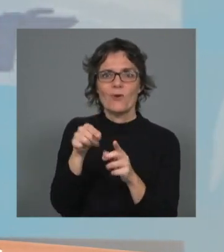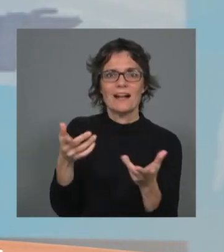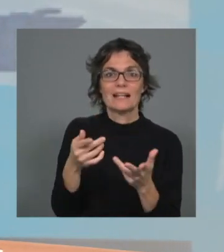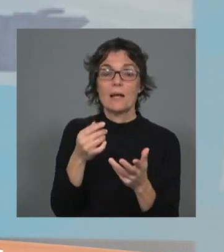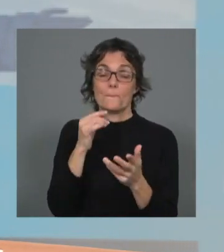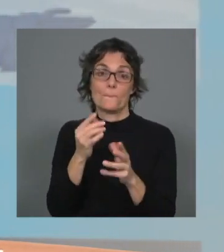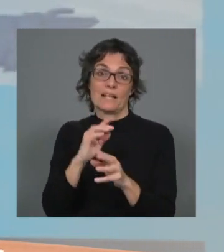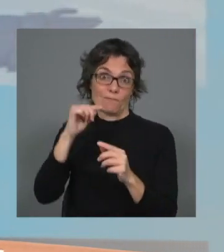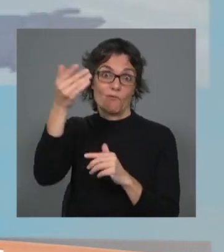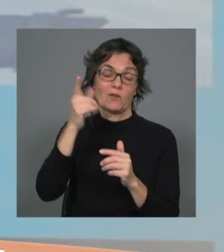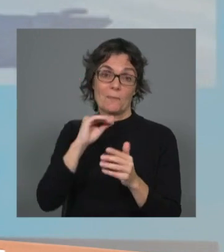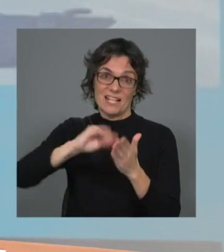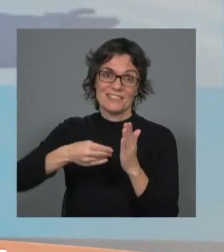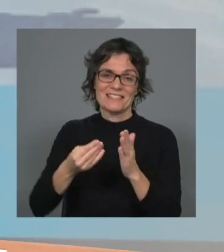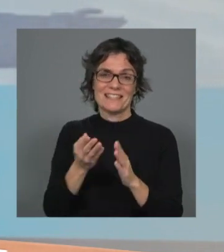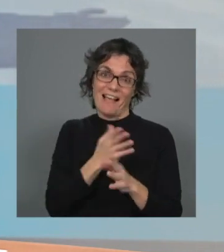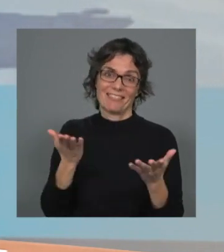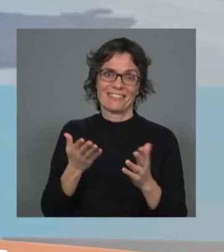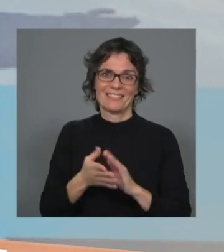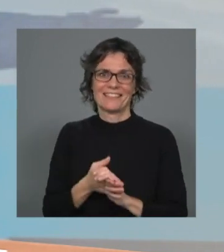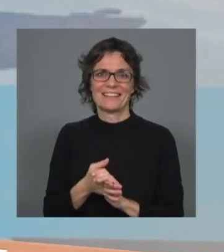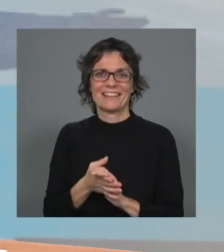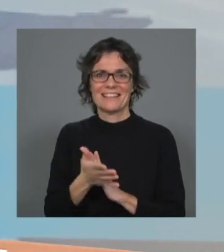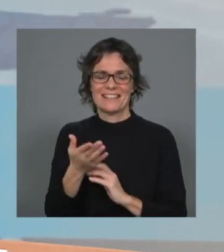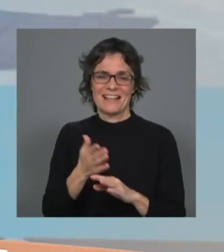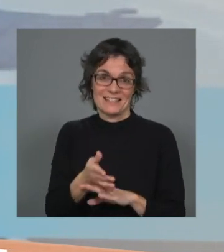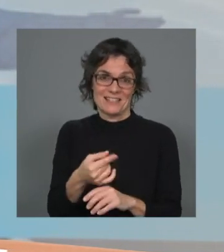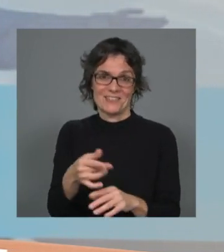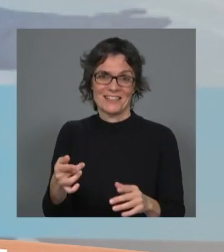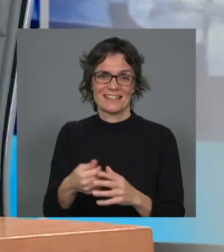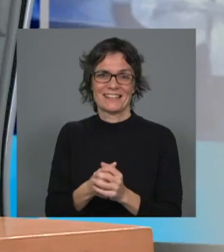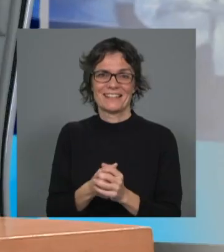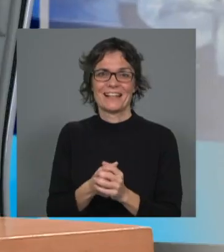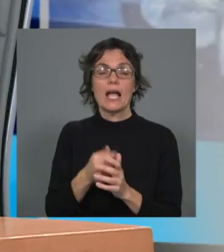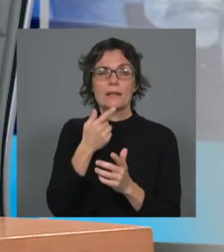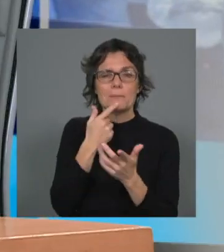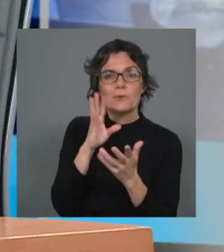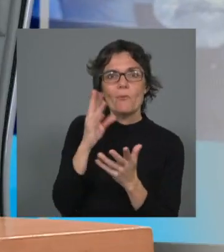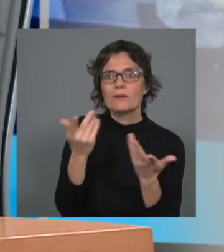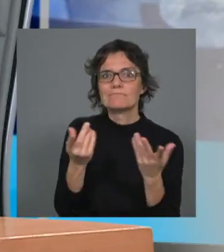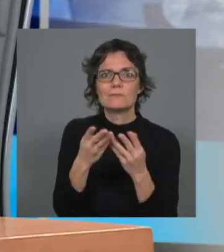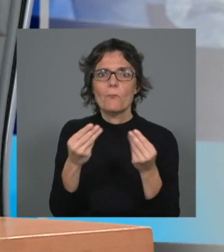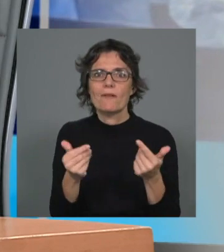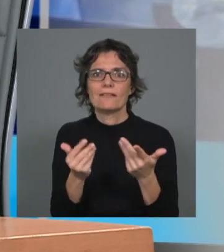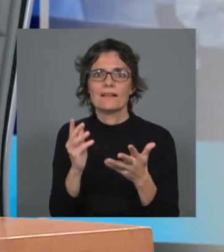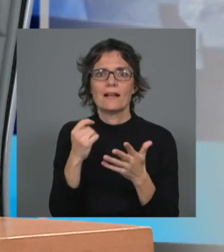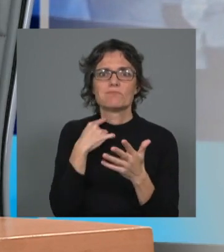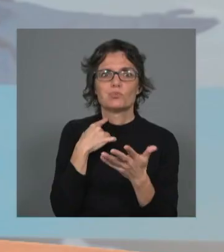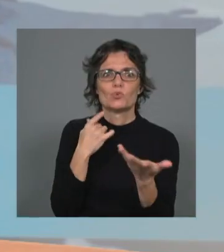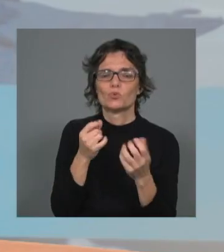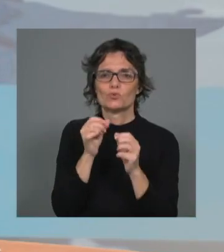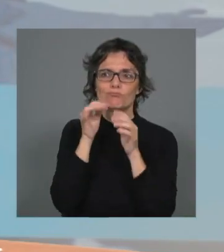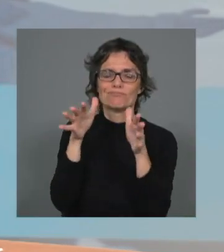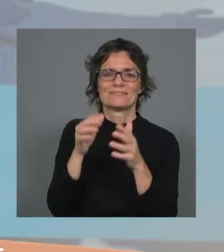as pessoas também se possam inscrever, ou então perceber quando os materiais vão estando também disponíveis. Obrigado